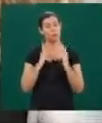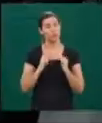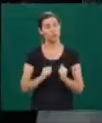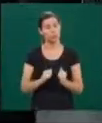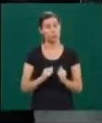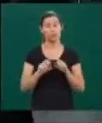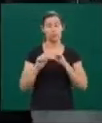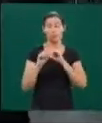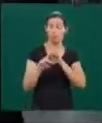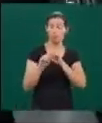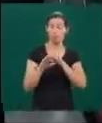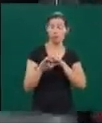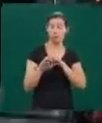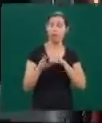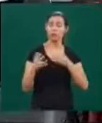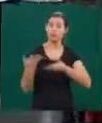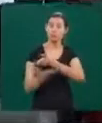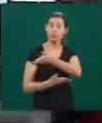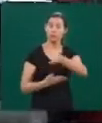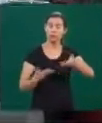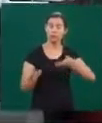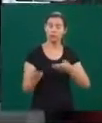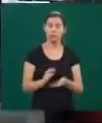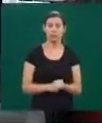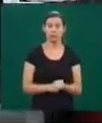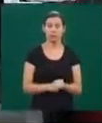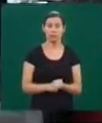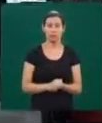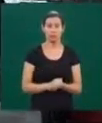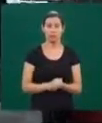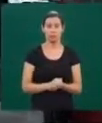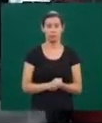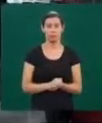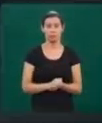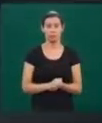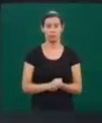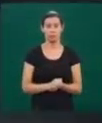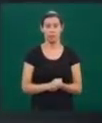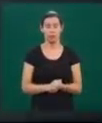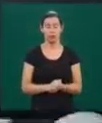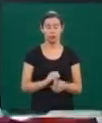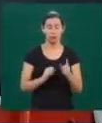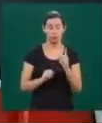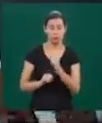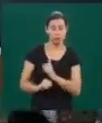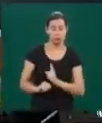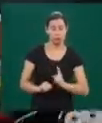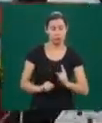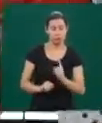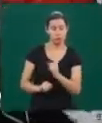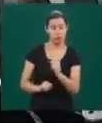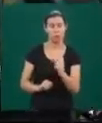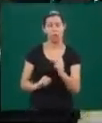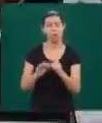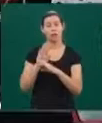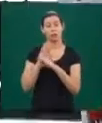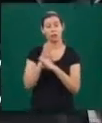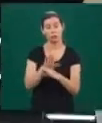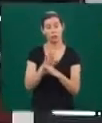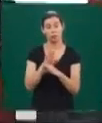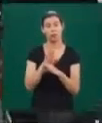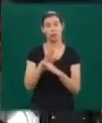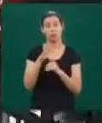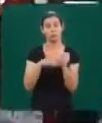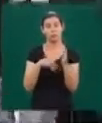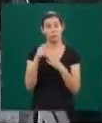educativa. Por onde passou, melhorou a higienização das mãos de profissionais da saúde. A alta chegou a 65% entre